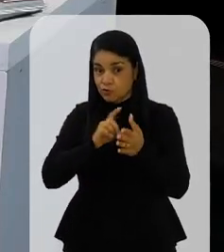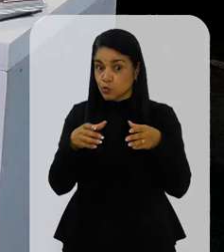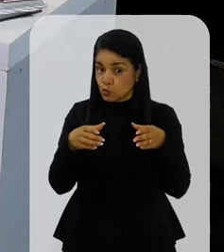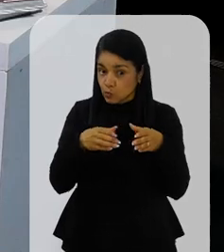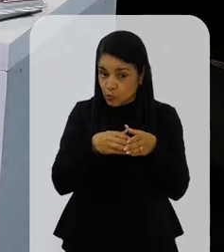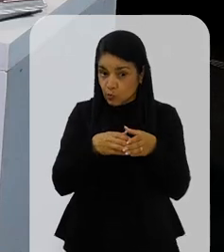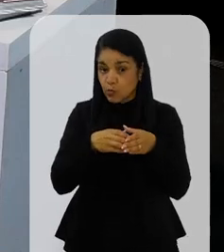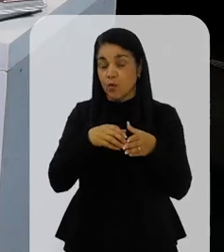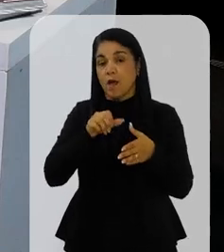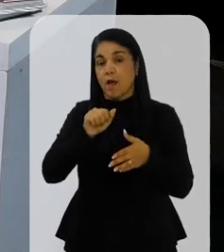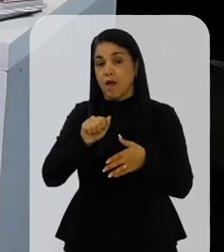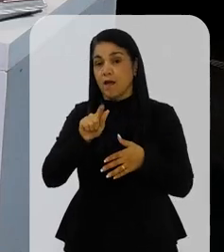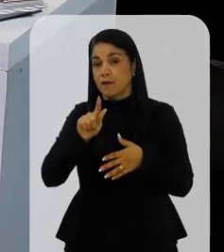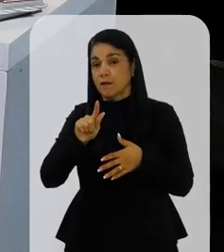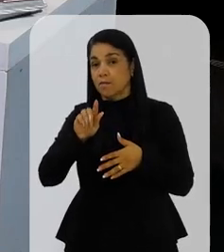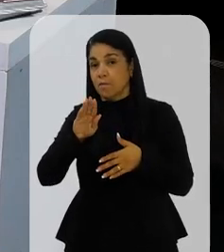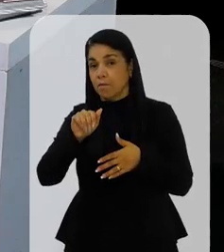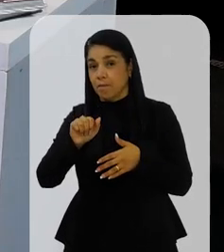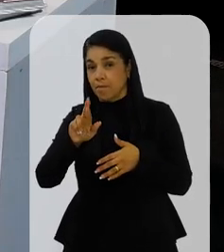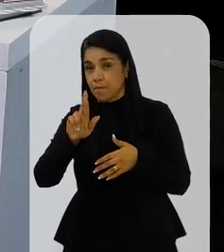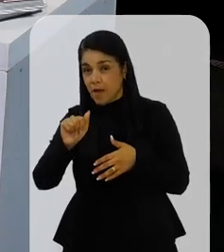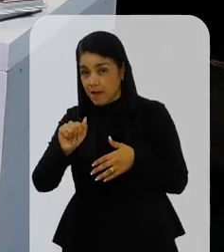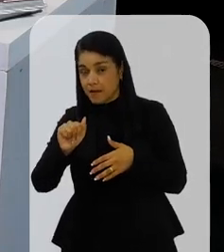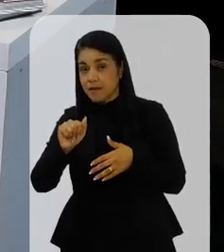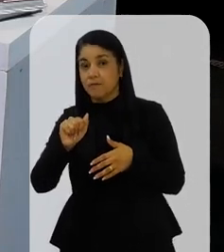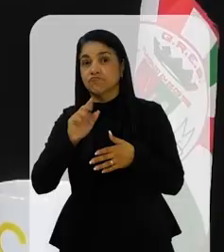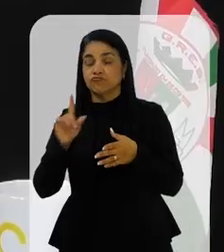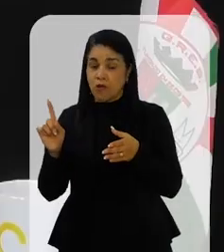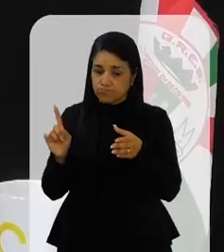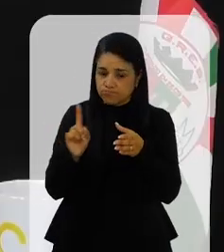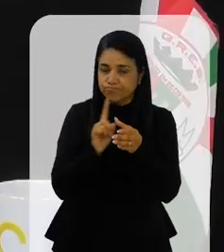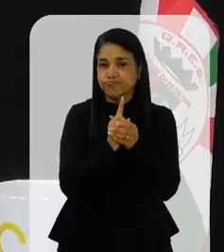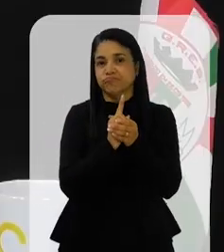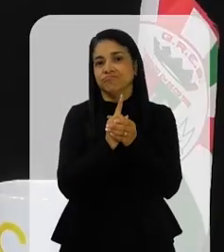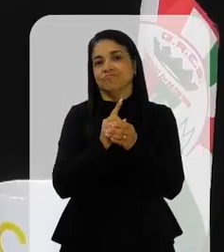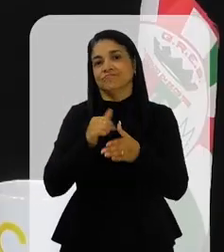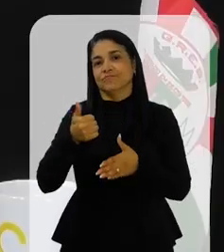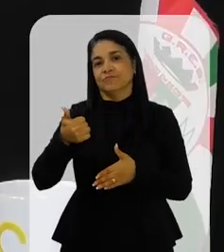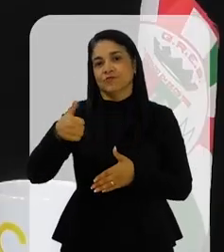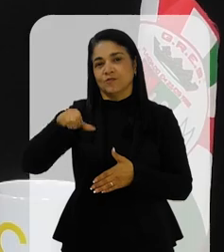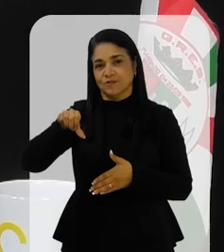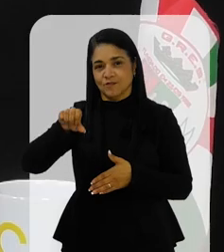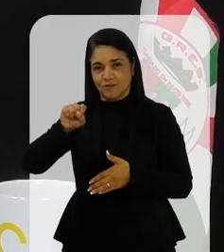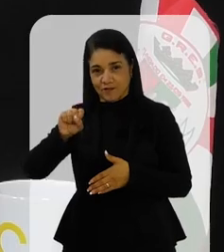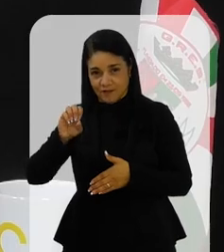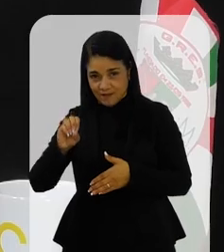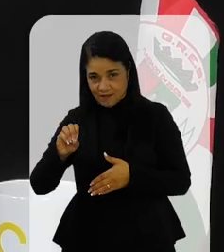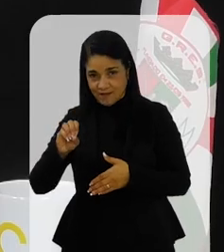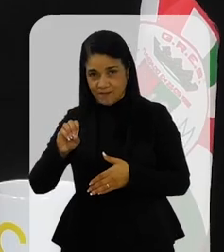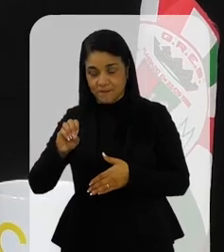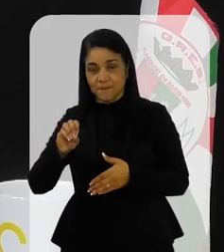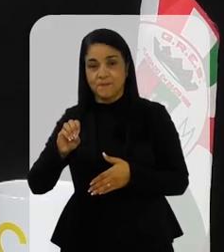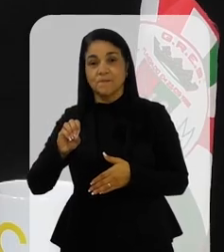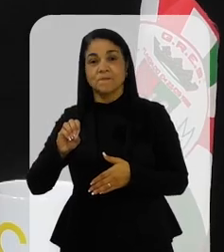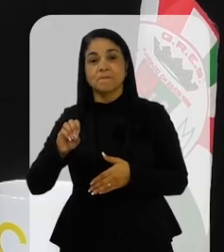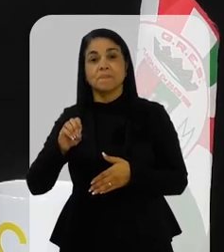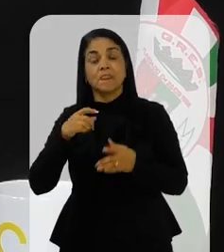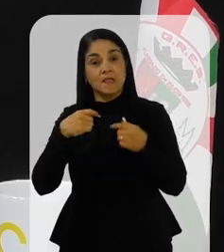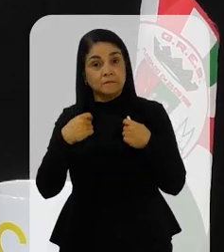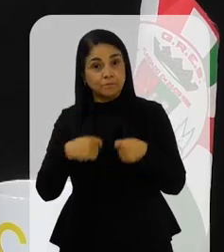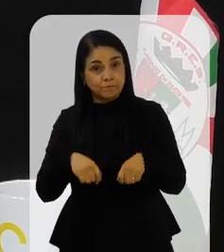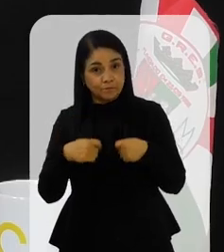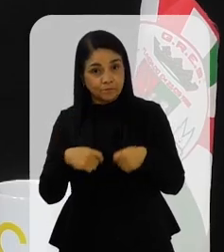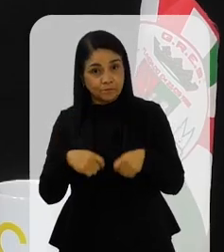Aguibara já estava em atividade. Eu entro no Aguibara nos anos 80. Aí... precisou, porque